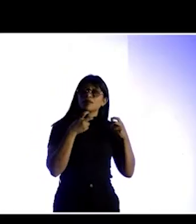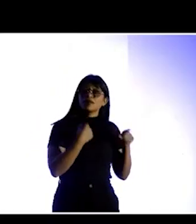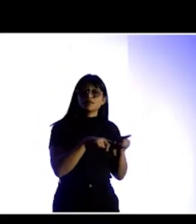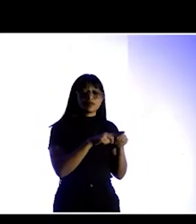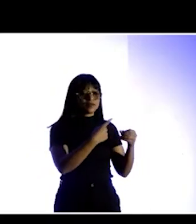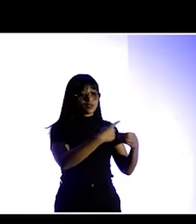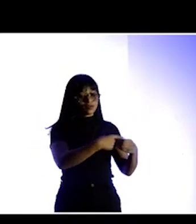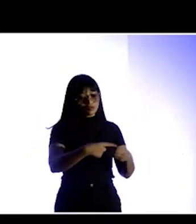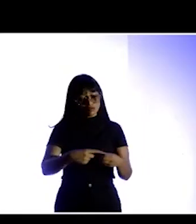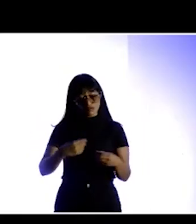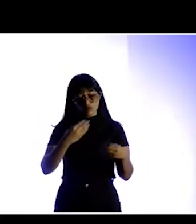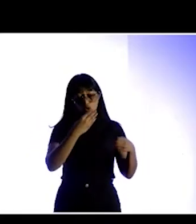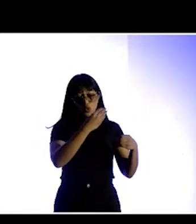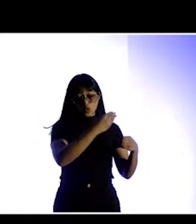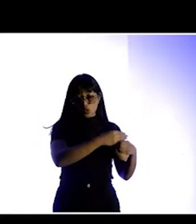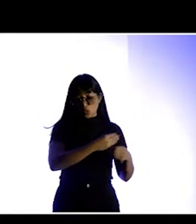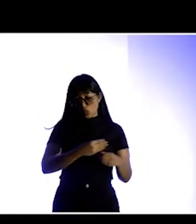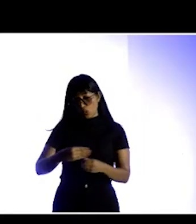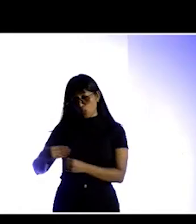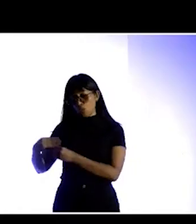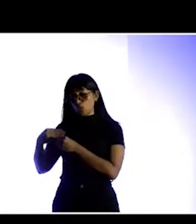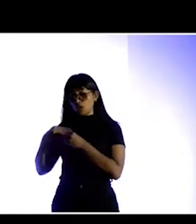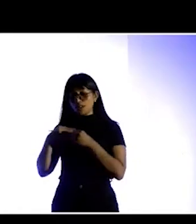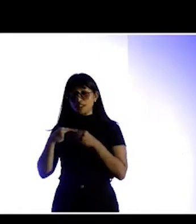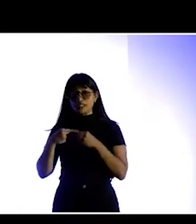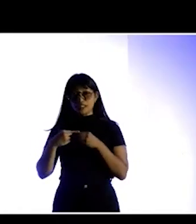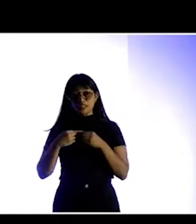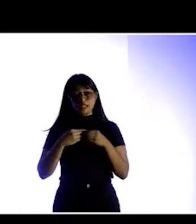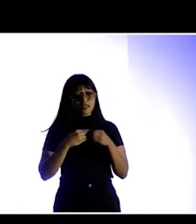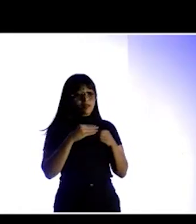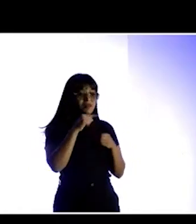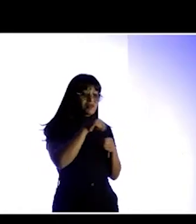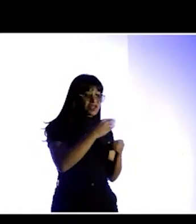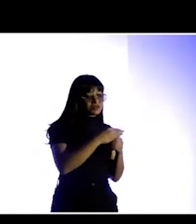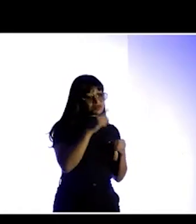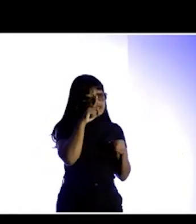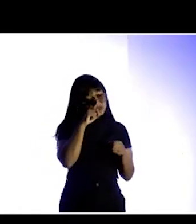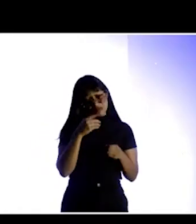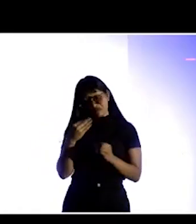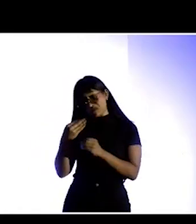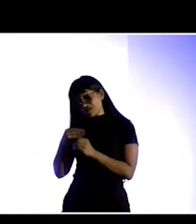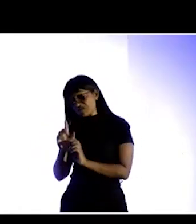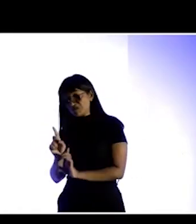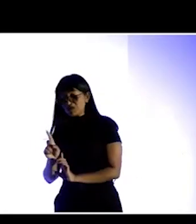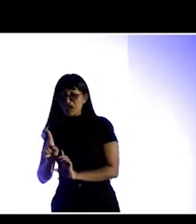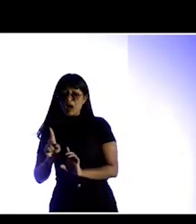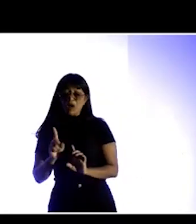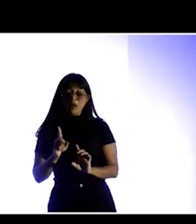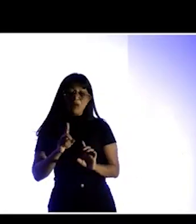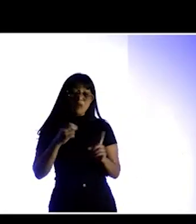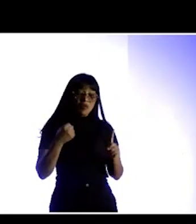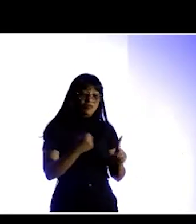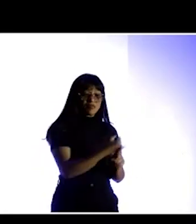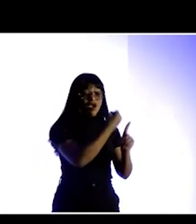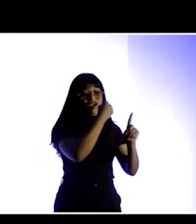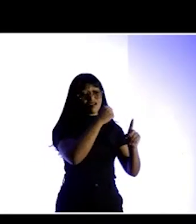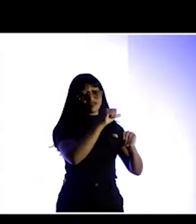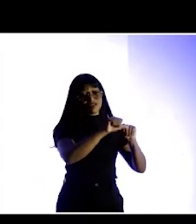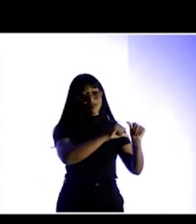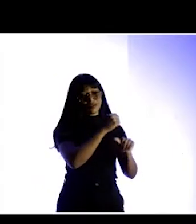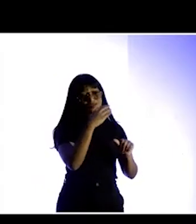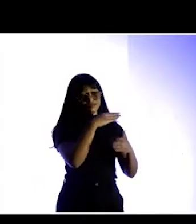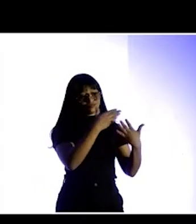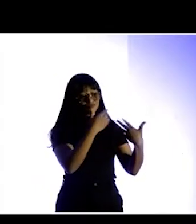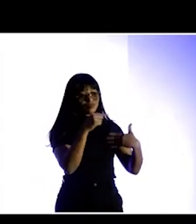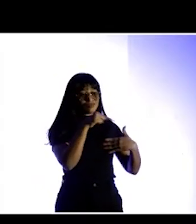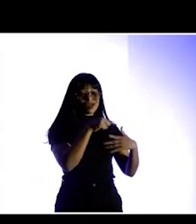aqueles municípios que estão mais ou menos em risco do ponto de vista da mudança do clima, considerando esses dois aspectos, né?